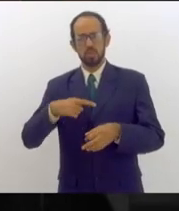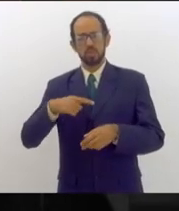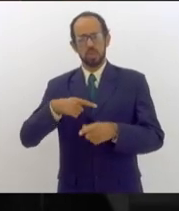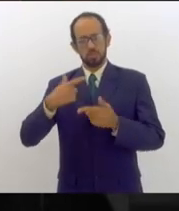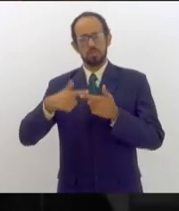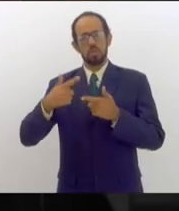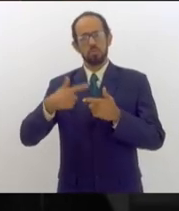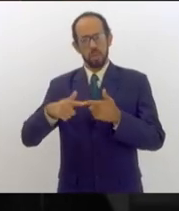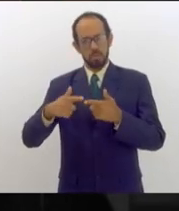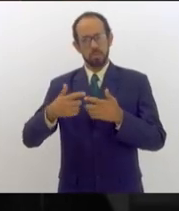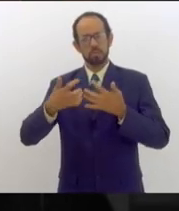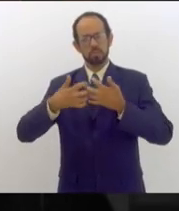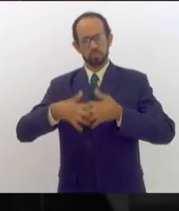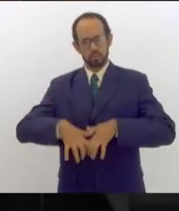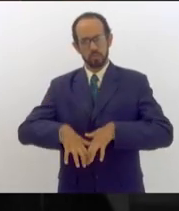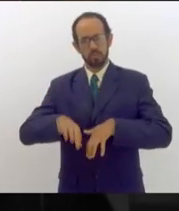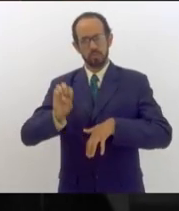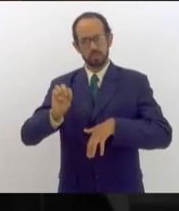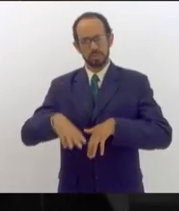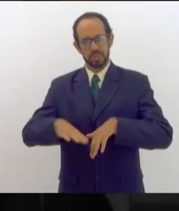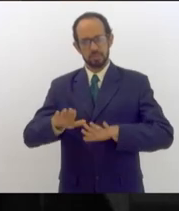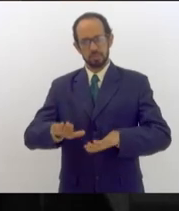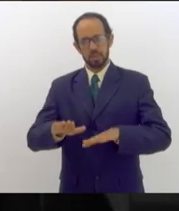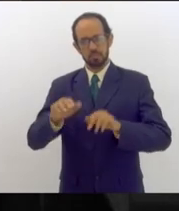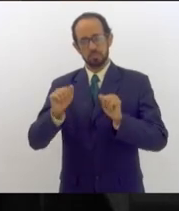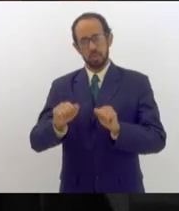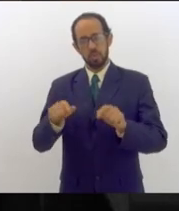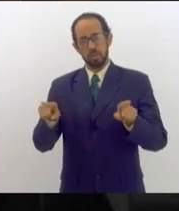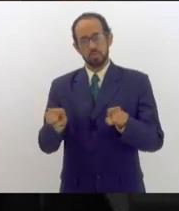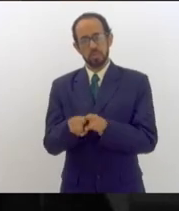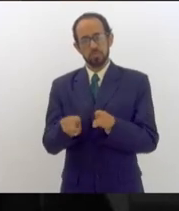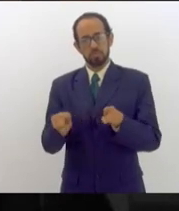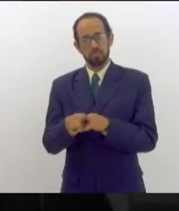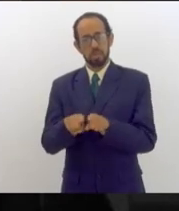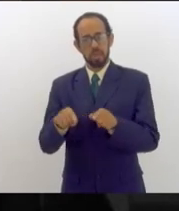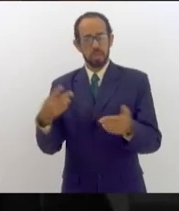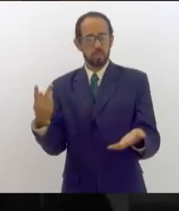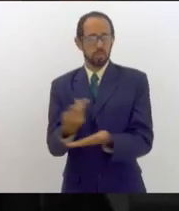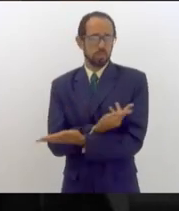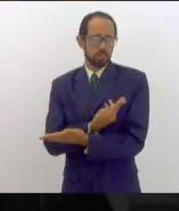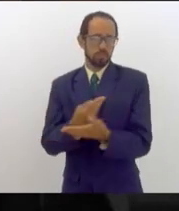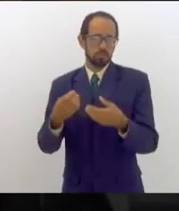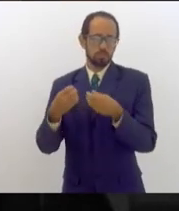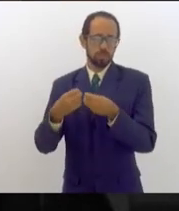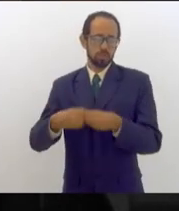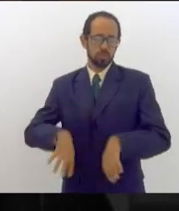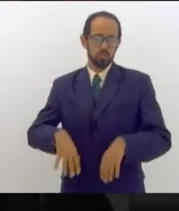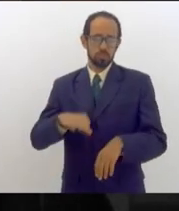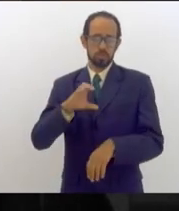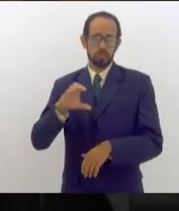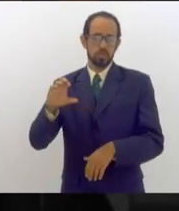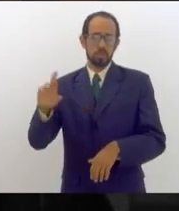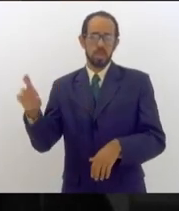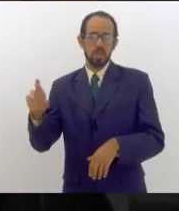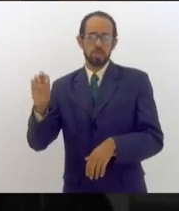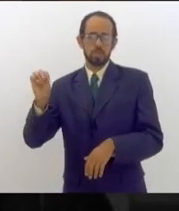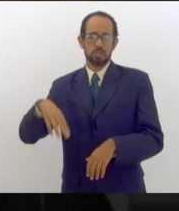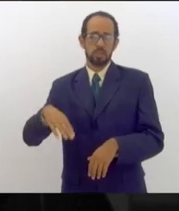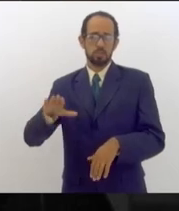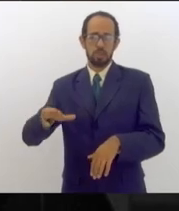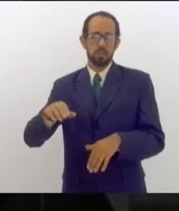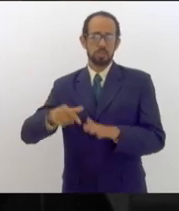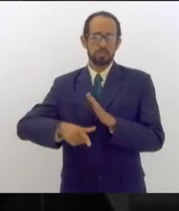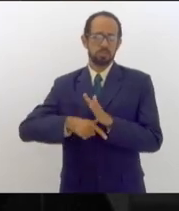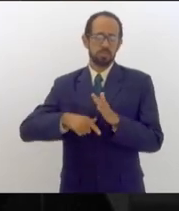existem pode ter havido algum tipo de prejuízo na operação do sistema pela CCR Pode mas tem